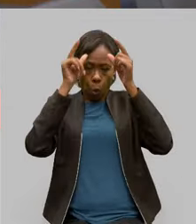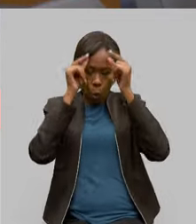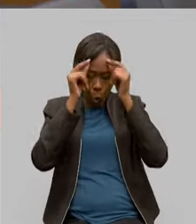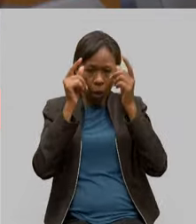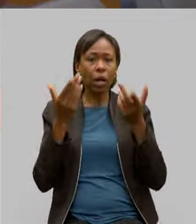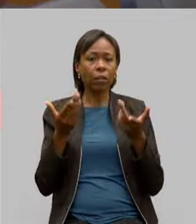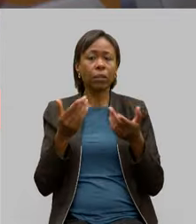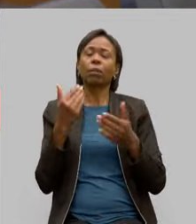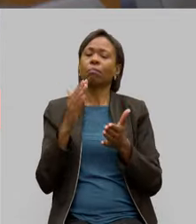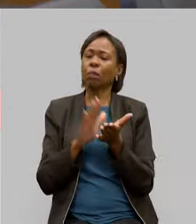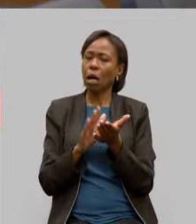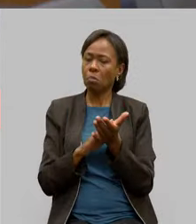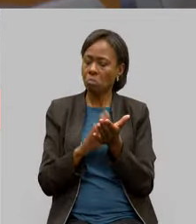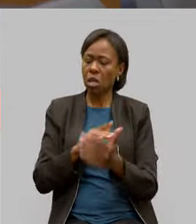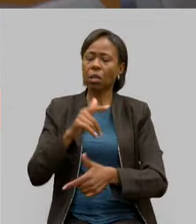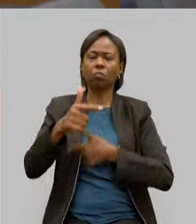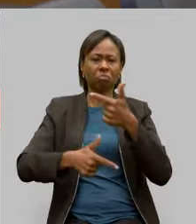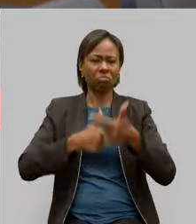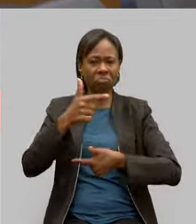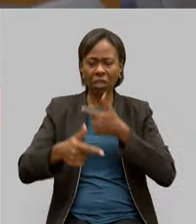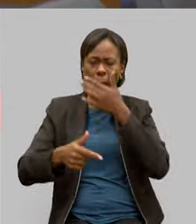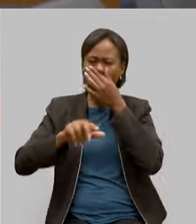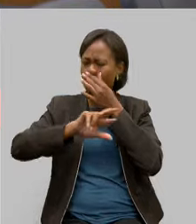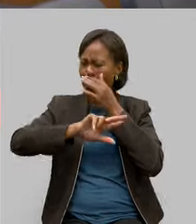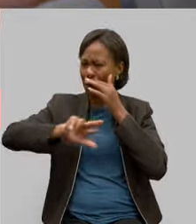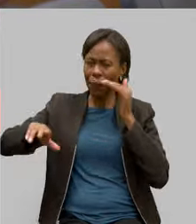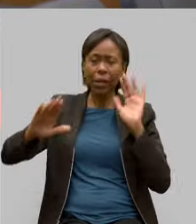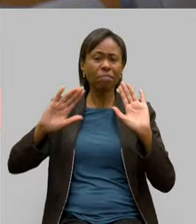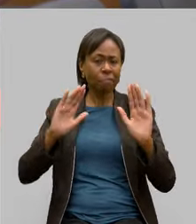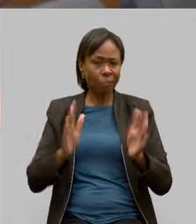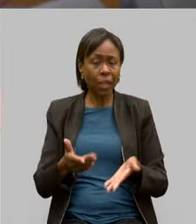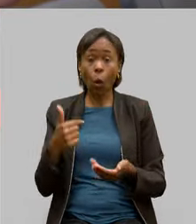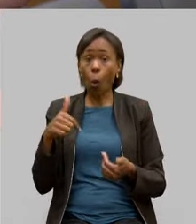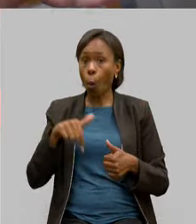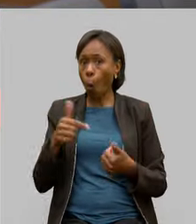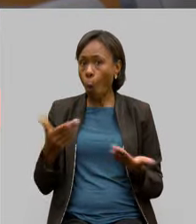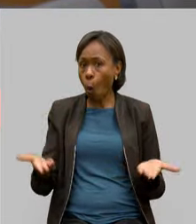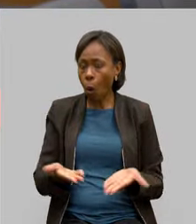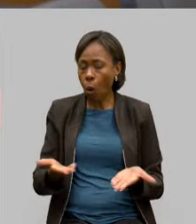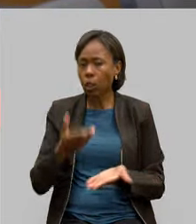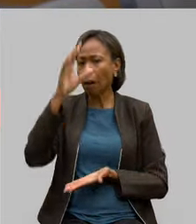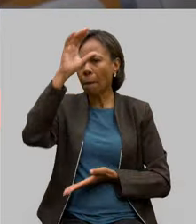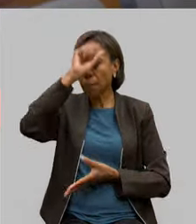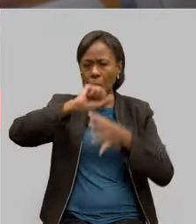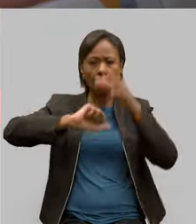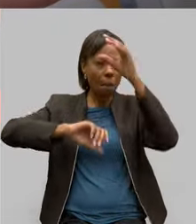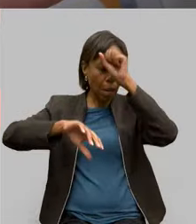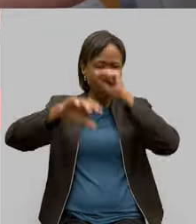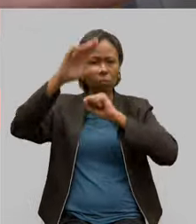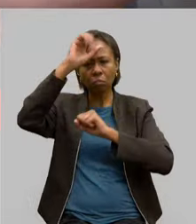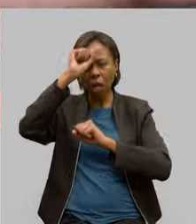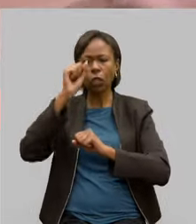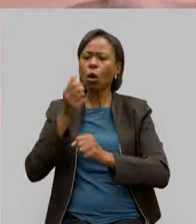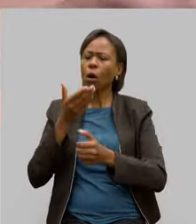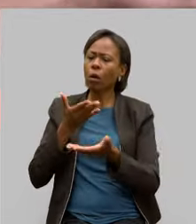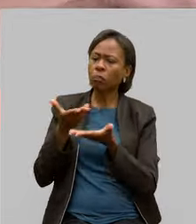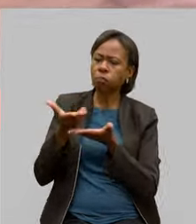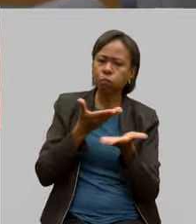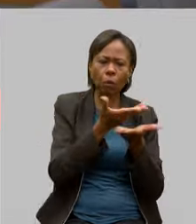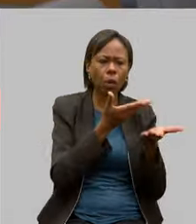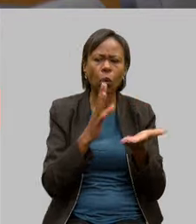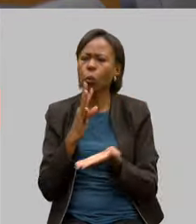temos muito trabalho para poder fazer hoje foi um dia de aprendizado aqui um de conhecer pessoas da gente sabe se